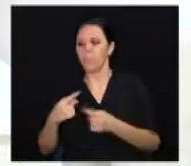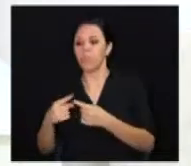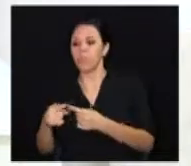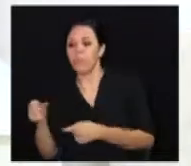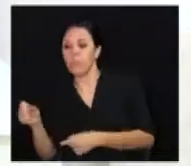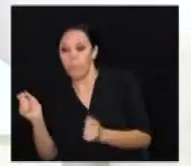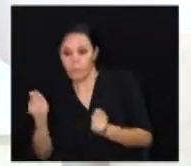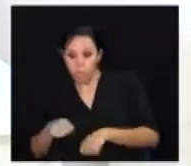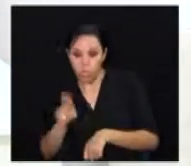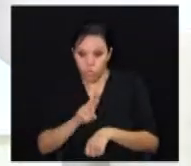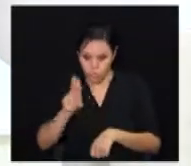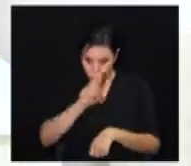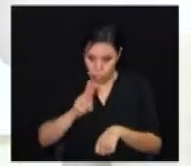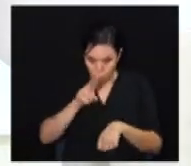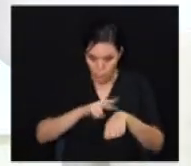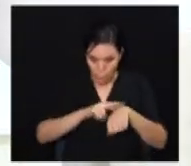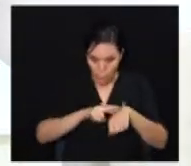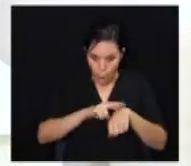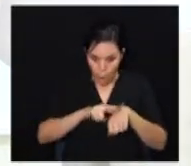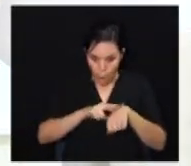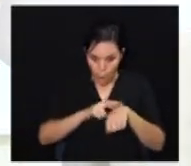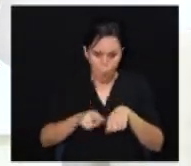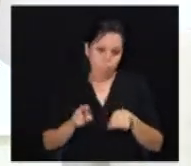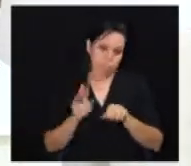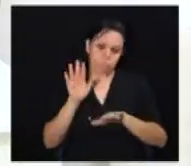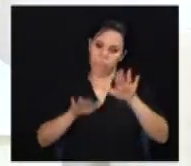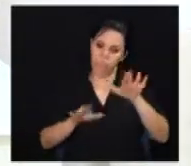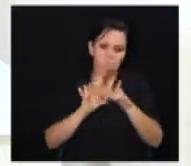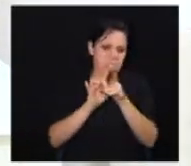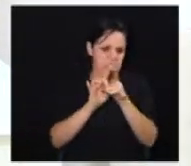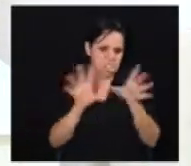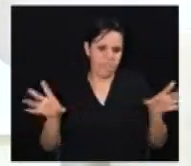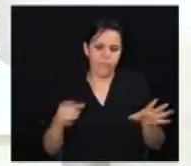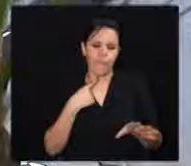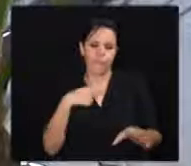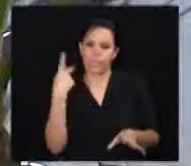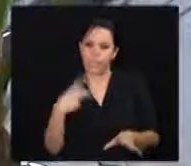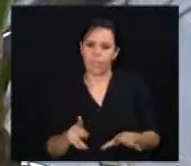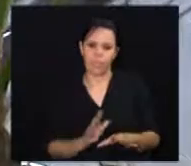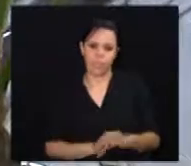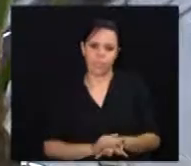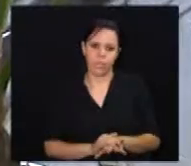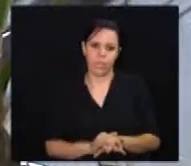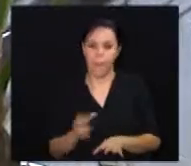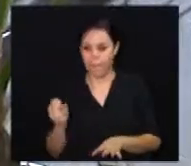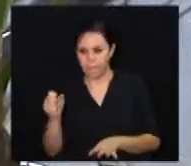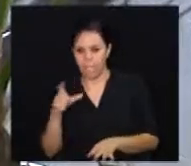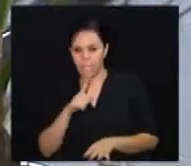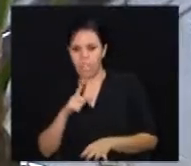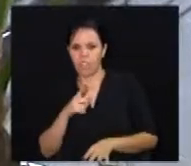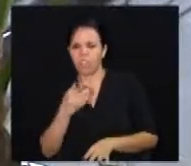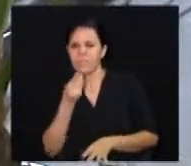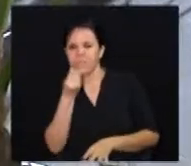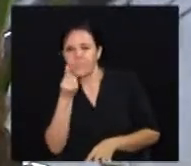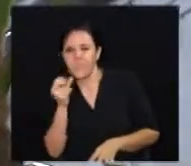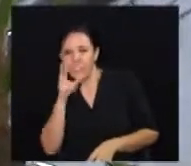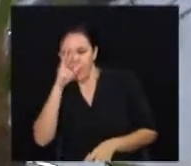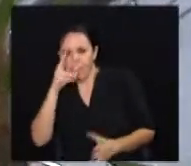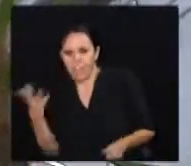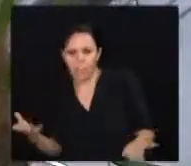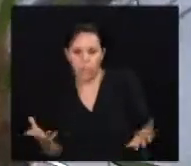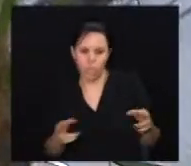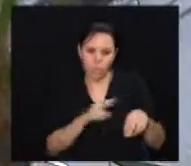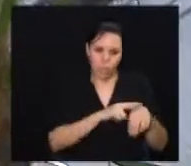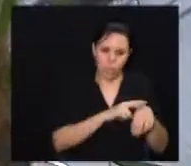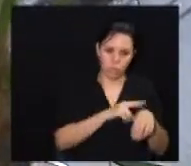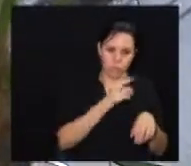poderia usar a roxa? Poderia. É uma questão de gosto mesmo. A branca tem um sabor um pouco mais forte do que a roxa, né? Então ela acentua um